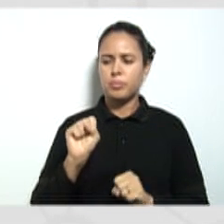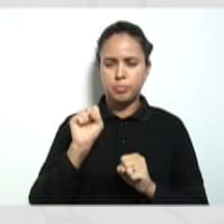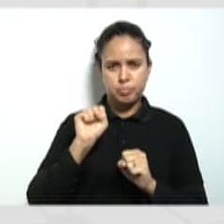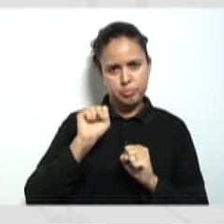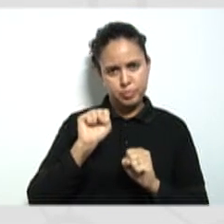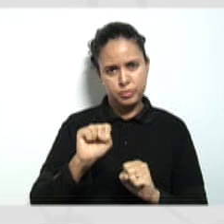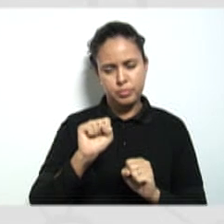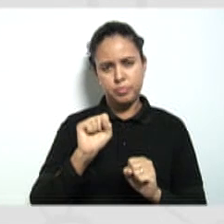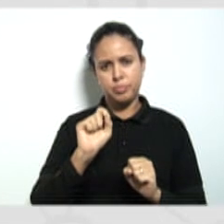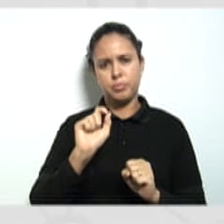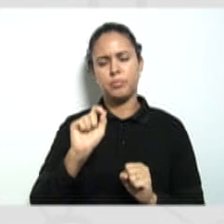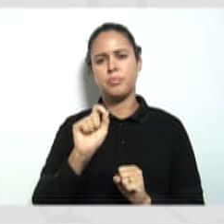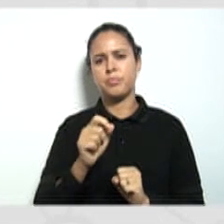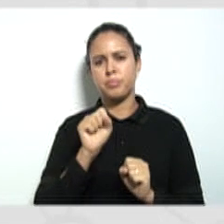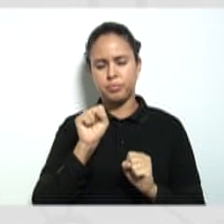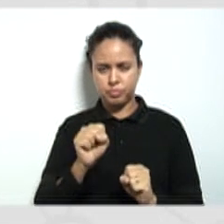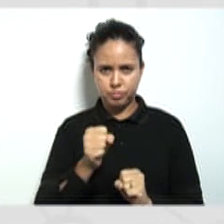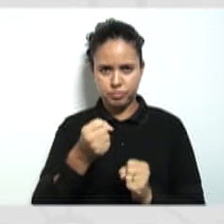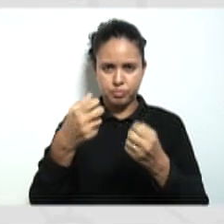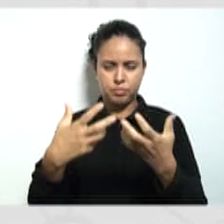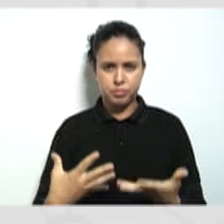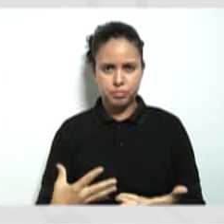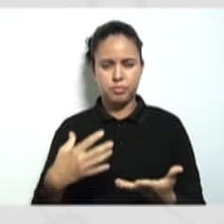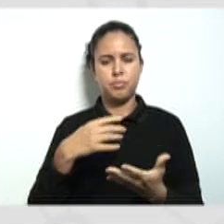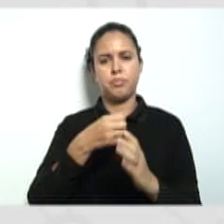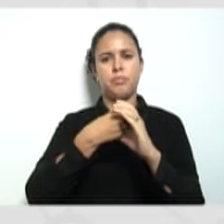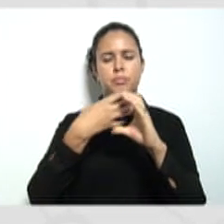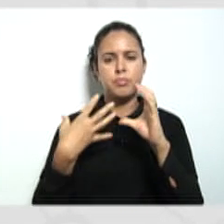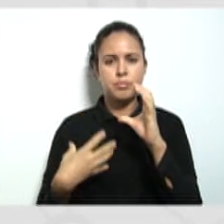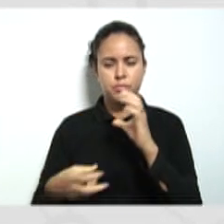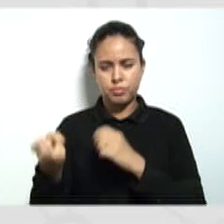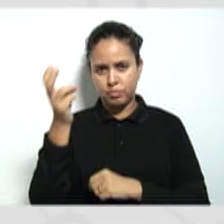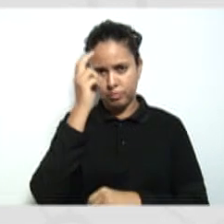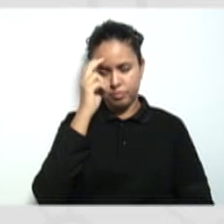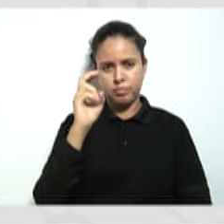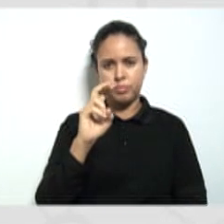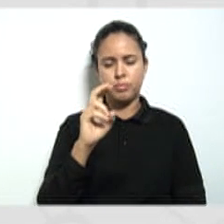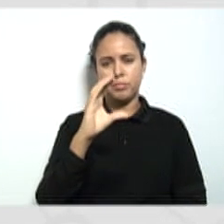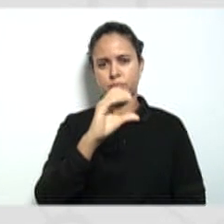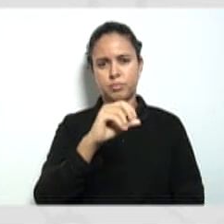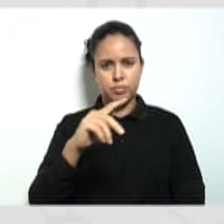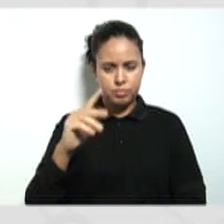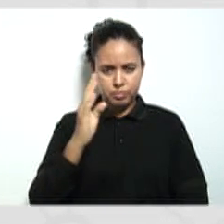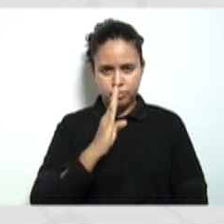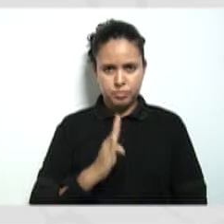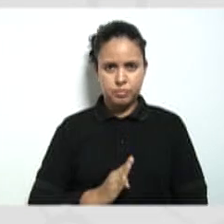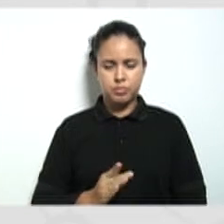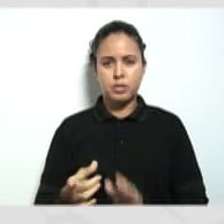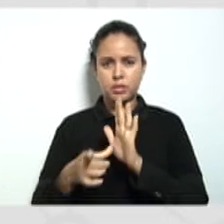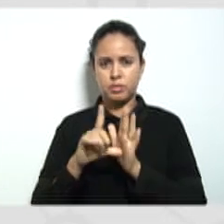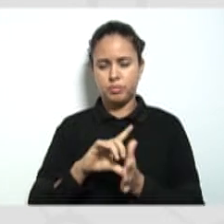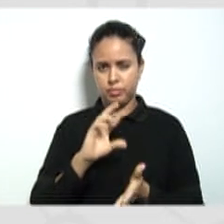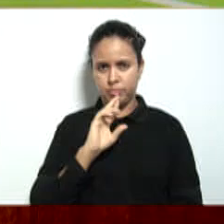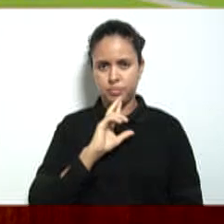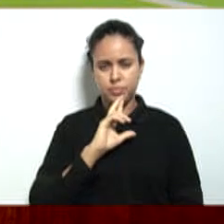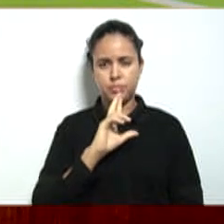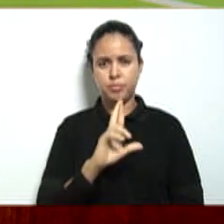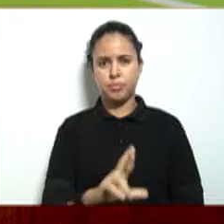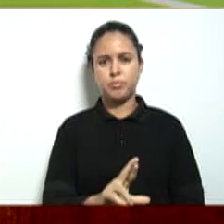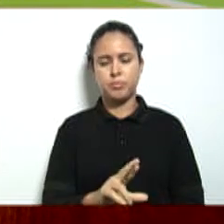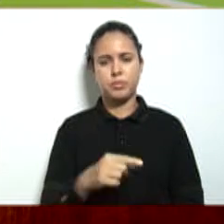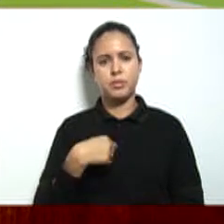características importantes a respeito da diversidade cultural no cooperativismo brasileiro? Antes de responder, professora Denise,